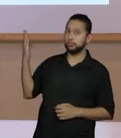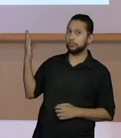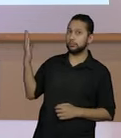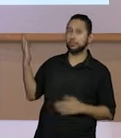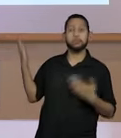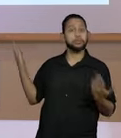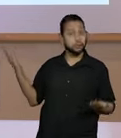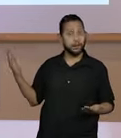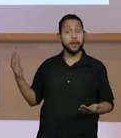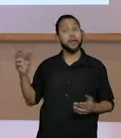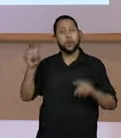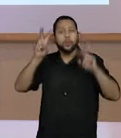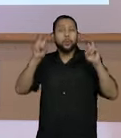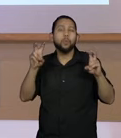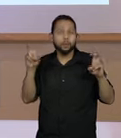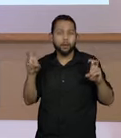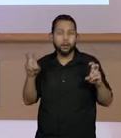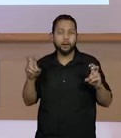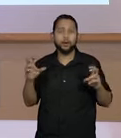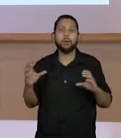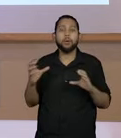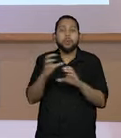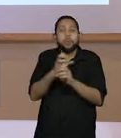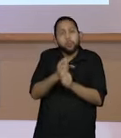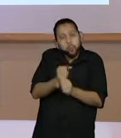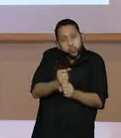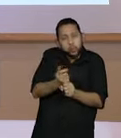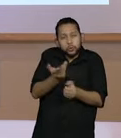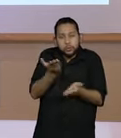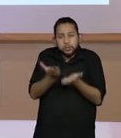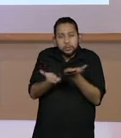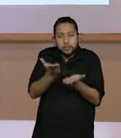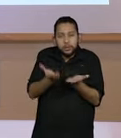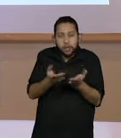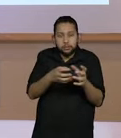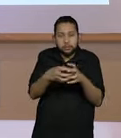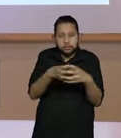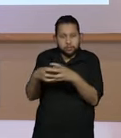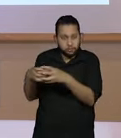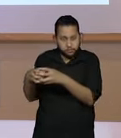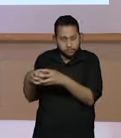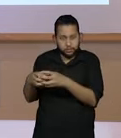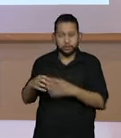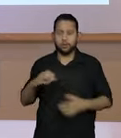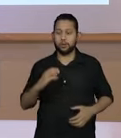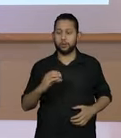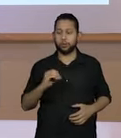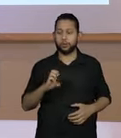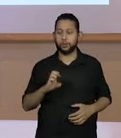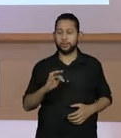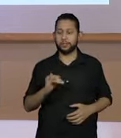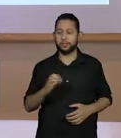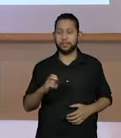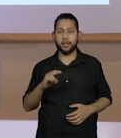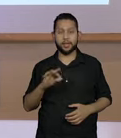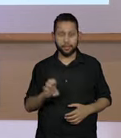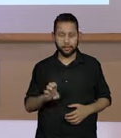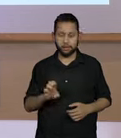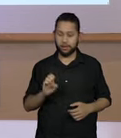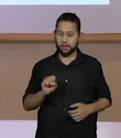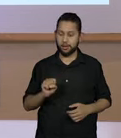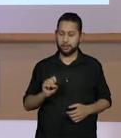Estes são o que a gente chama de coeficiente estequiométrico desta equação.